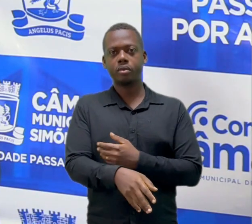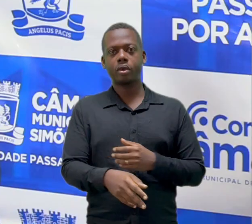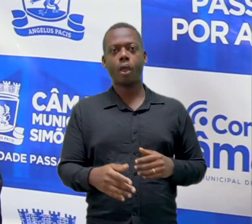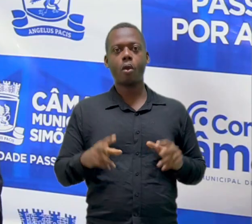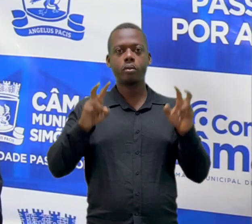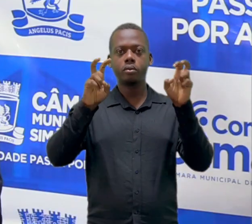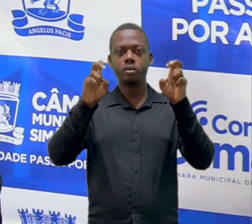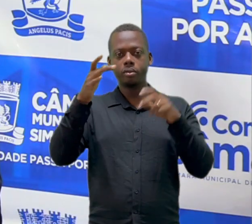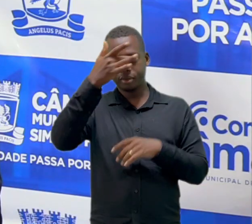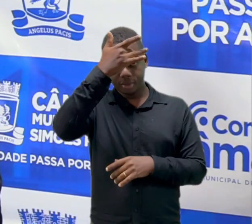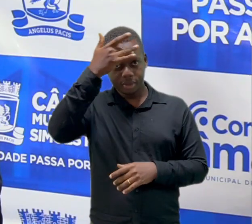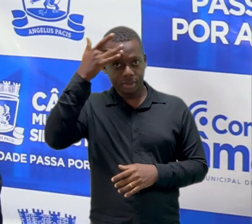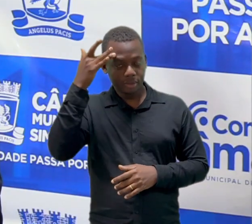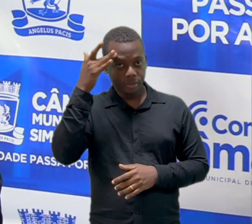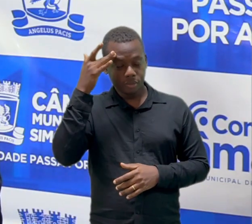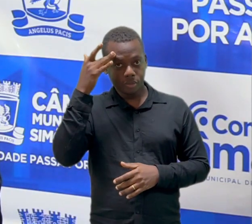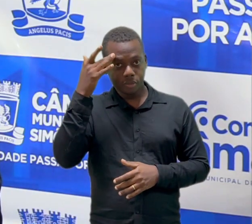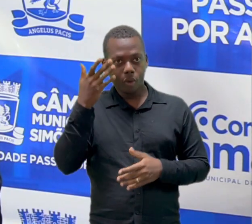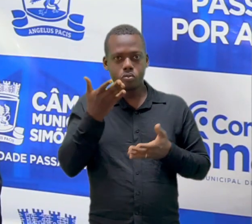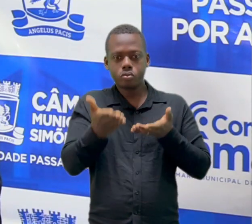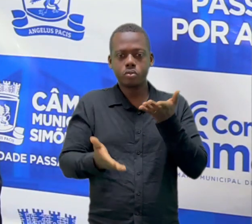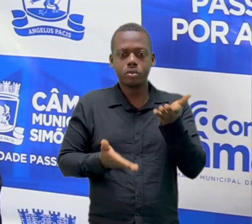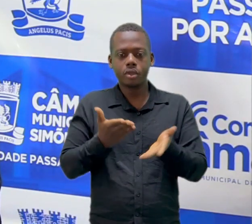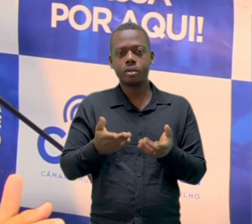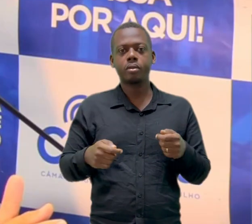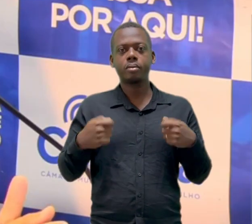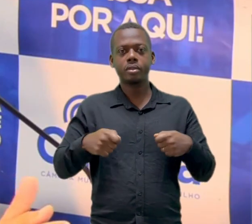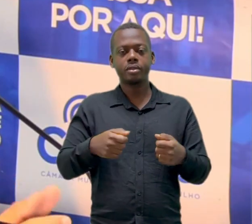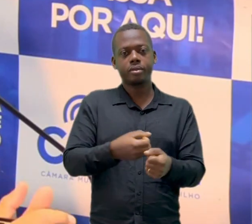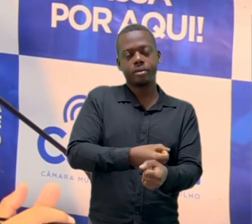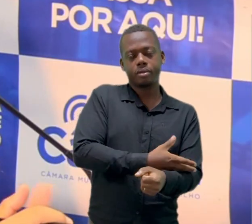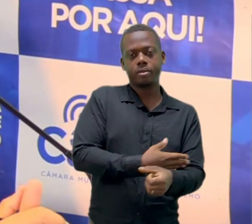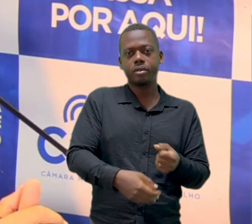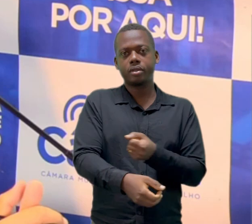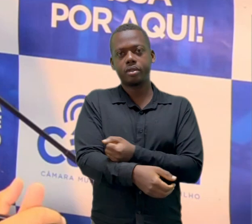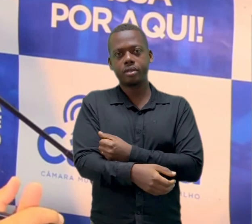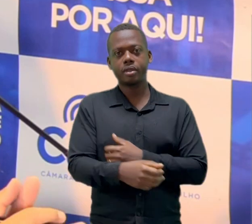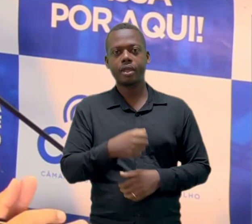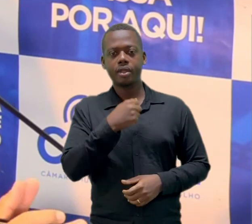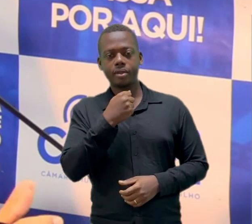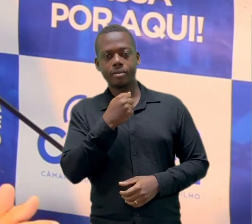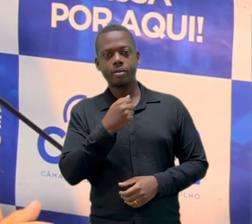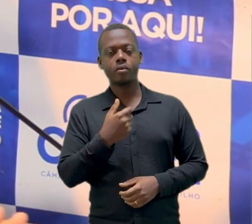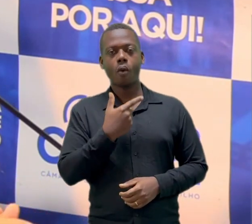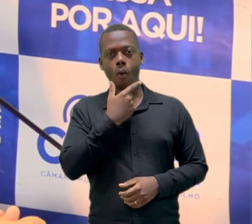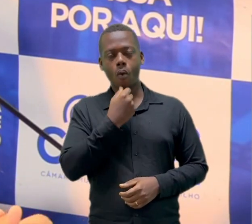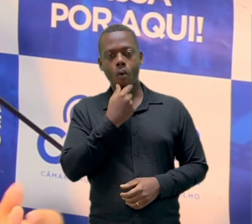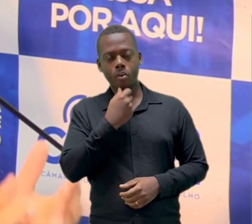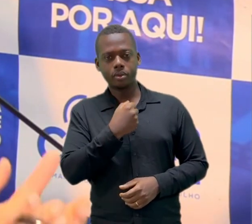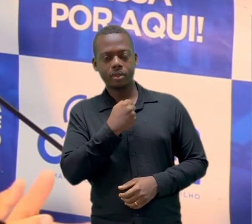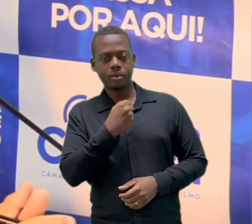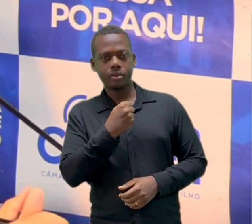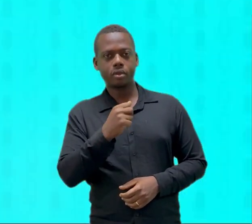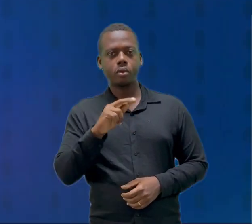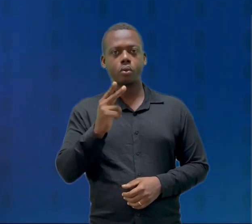sobre a saúde mental, os cuidados que devemos ter com nossas emoções. E essa entrevista foi mediada pelo jornalista Hugo Silva, já